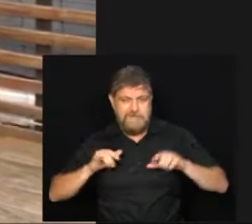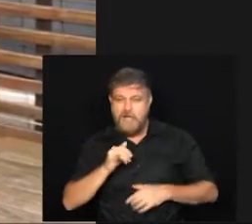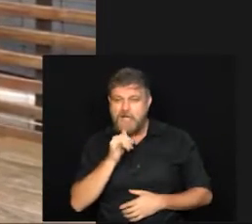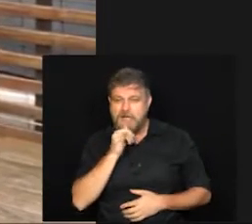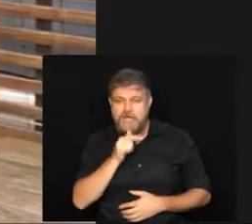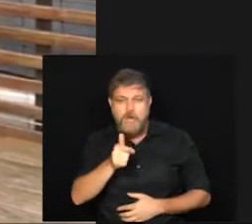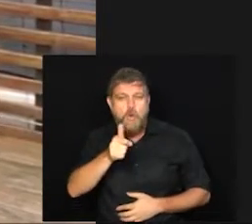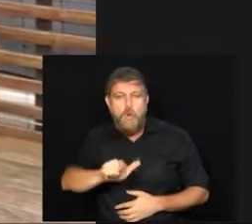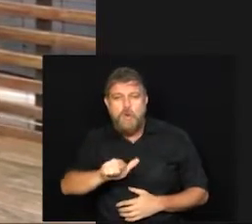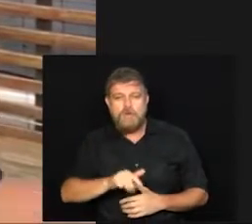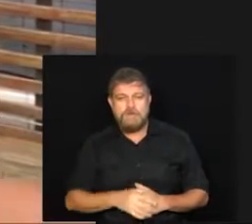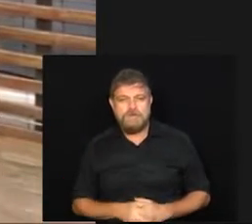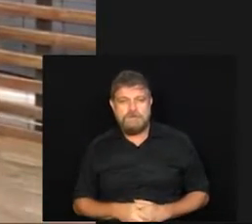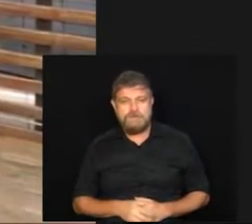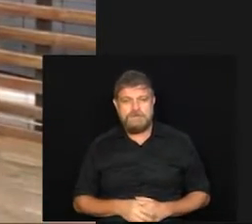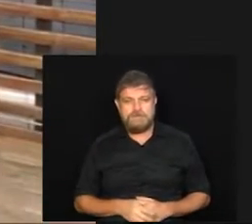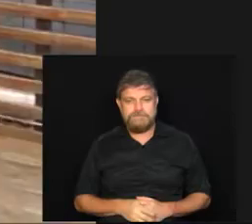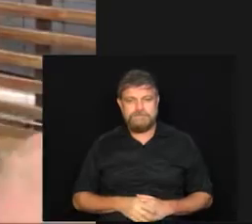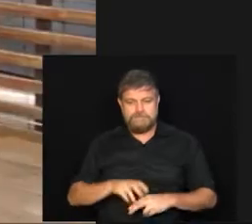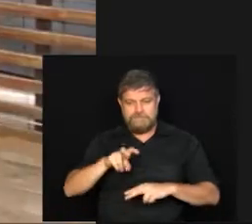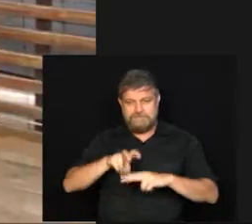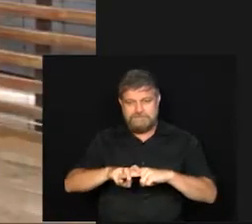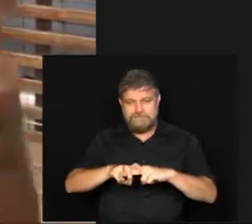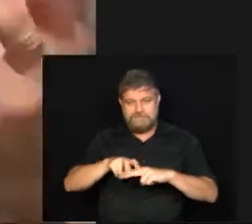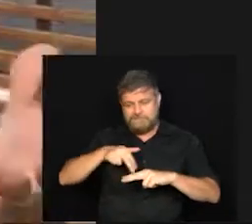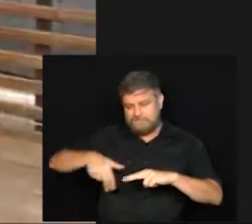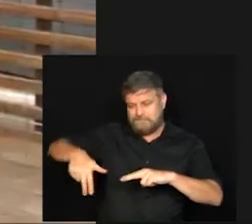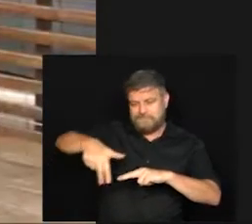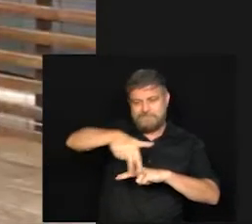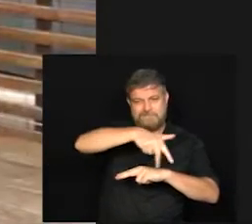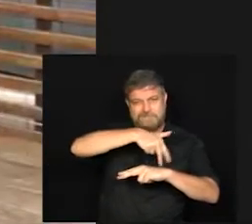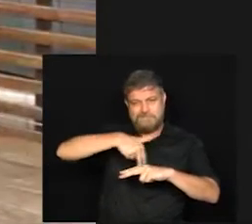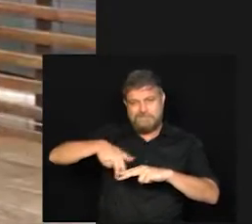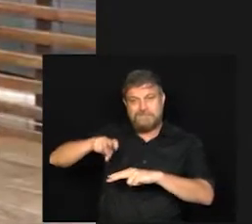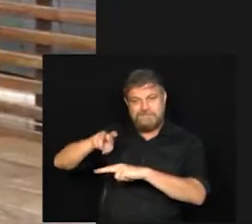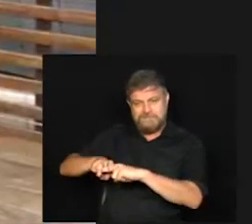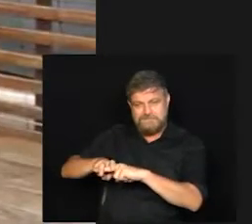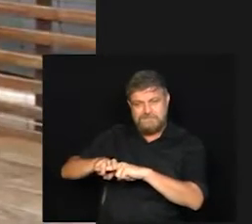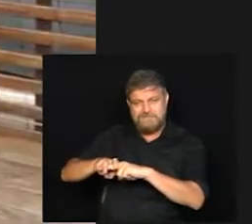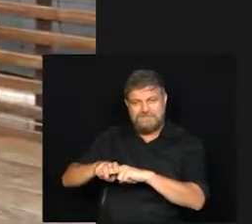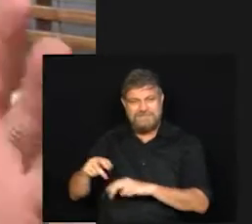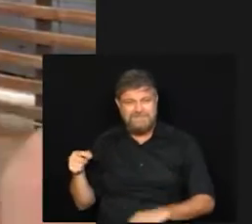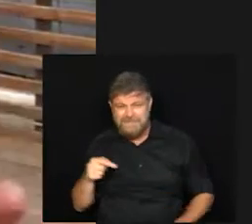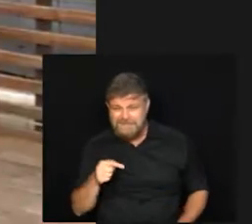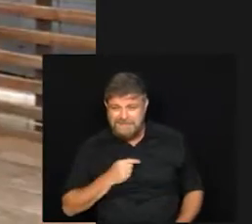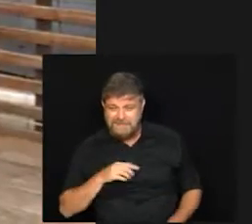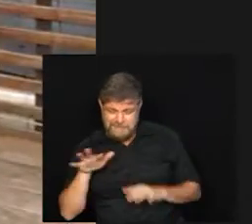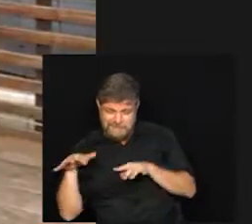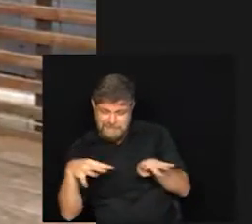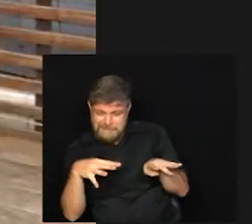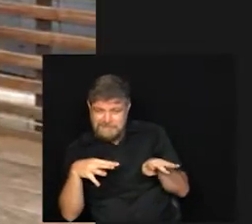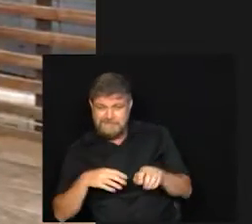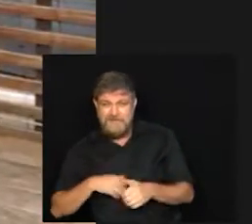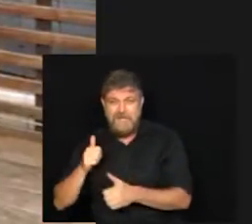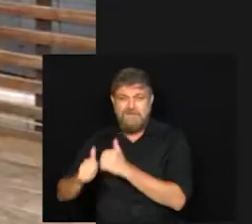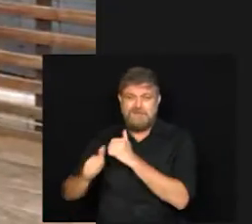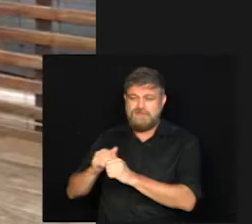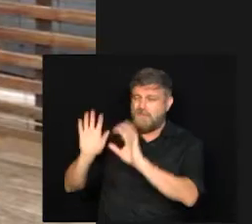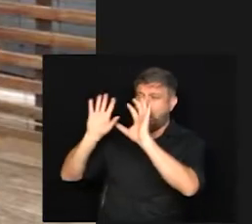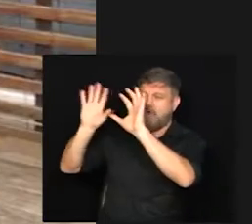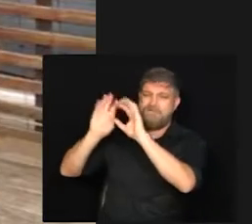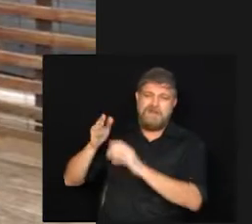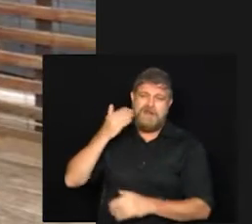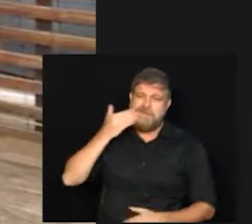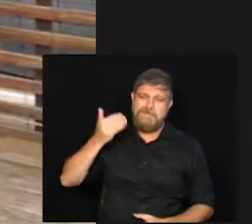exemplo, a dança da cadeira no esporte, um exemplo. Ela não vai vender como vende o futebol, como vende o vôlei.